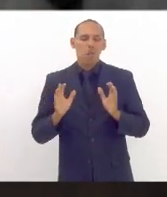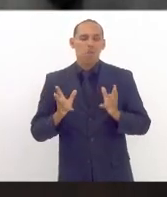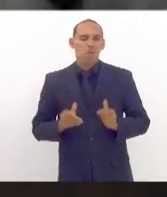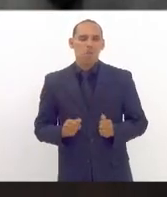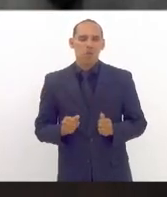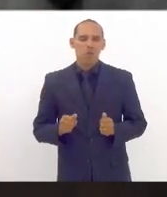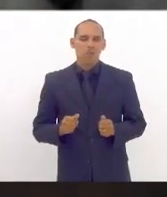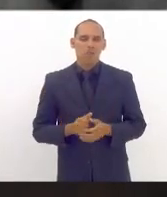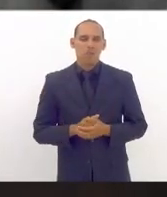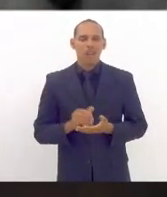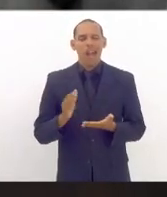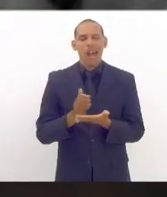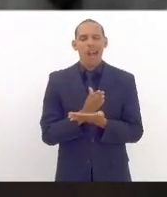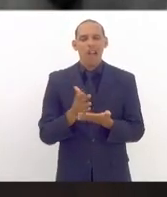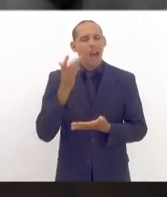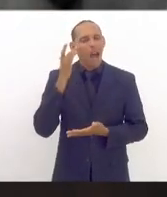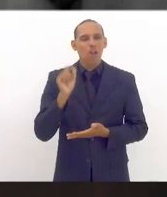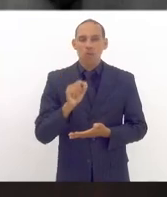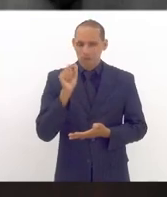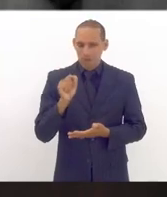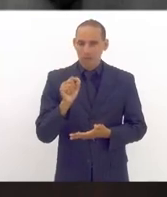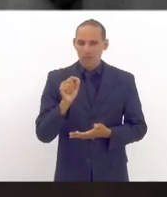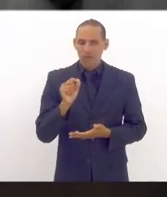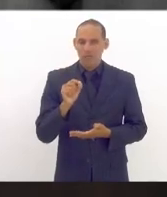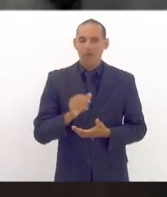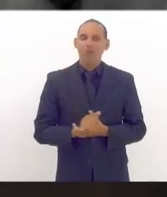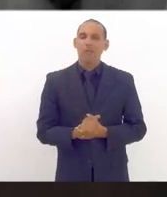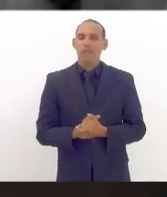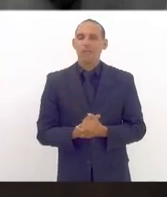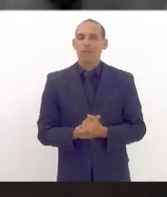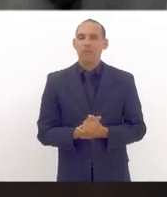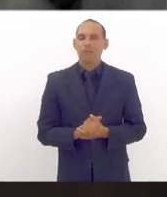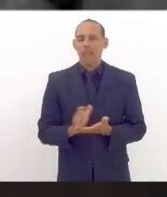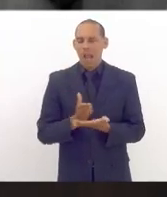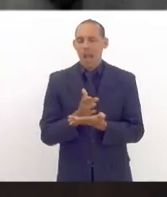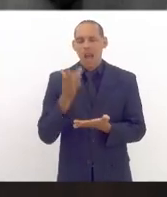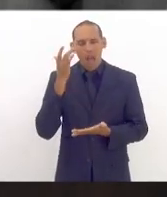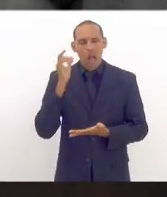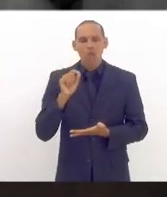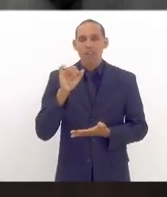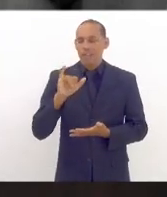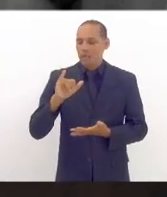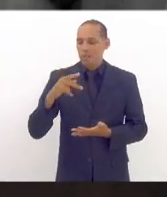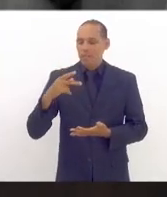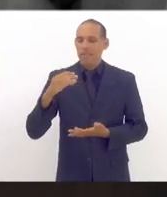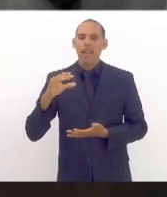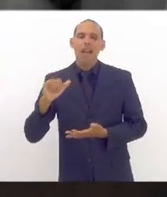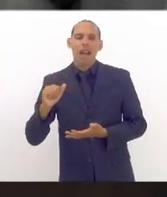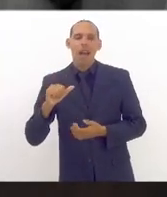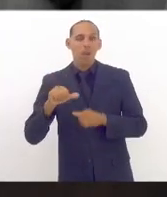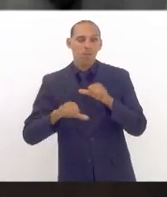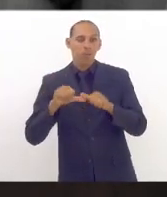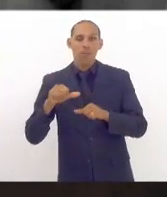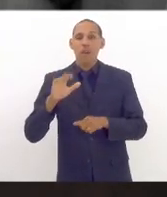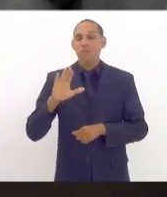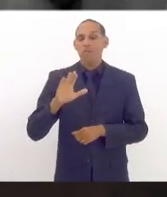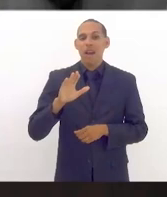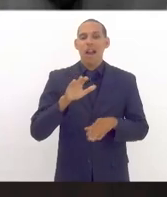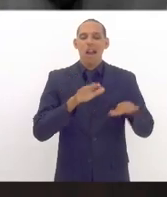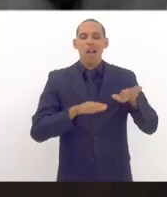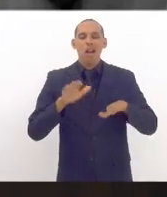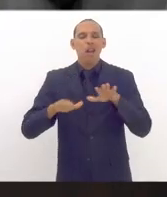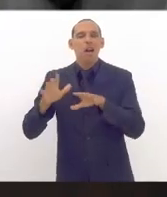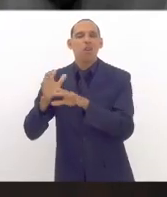tem uns intelectuais que acham viu secretário que pode corrigir pelo IPCA mas a média dos últimos